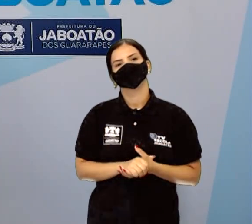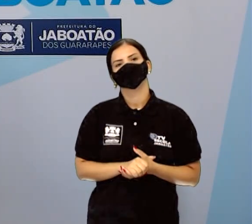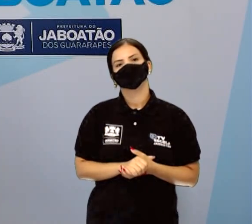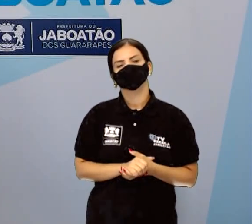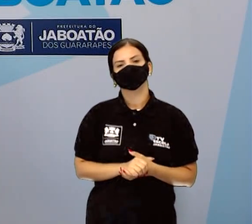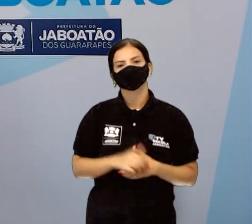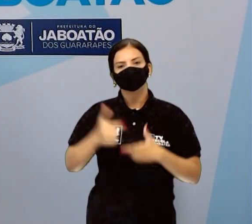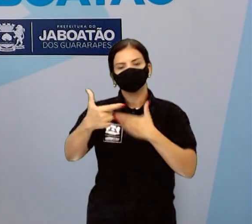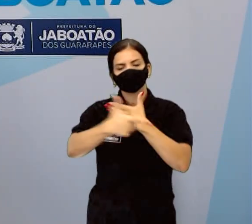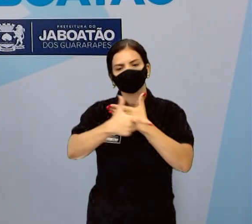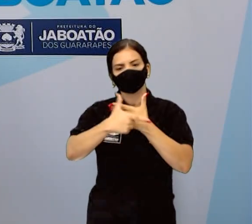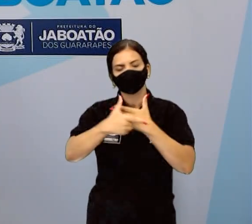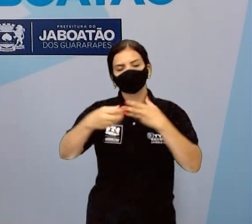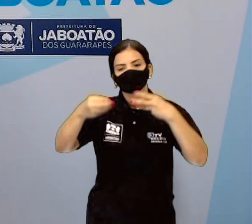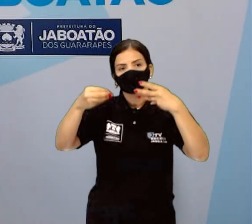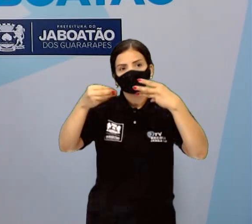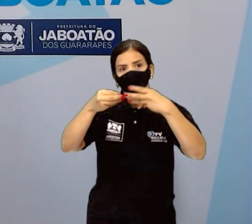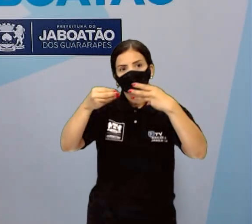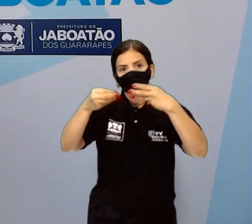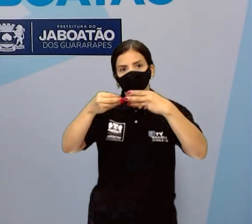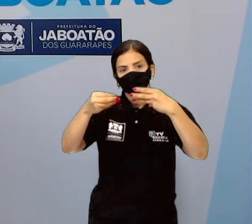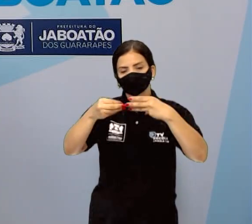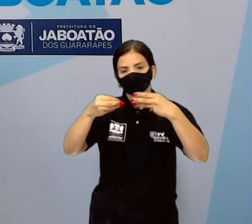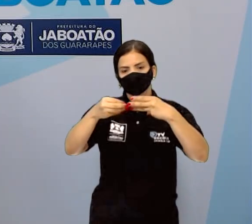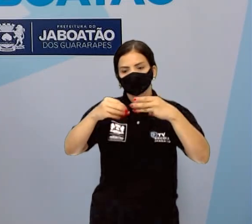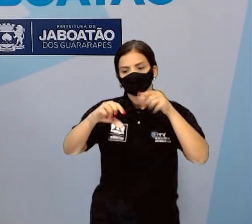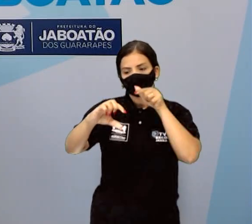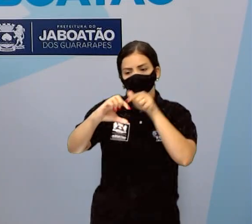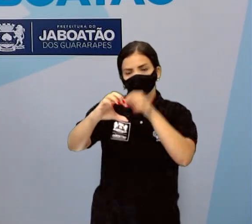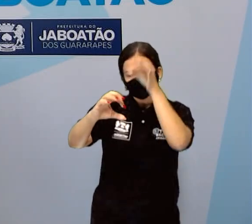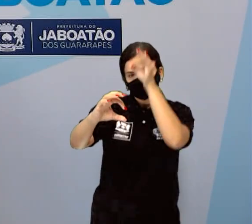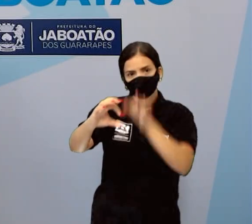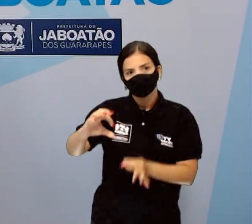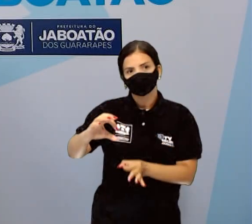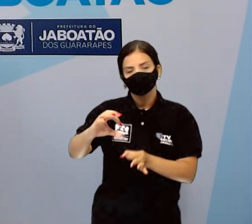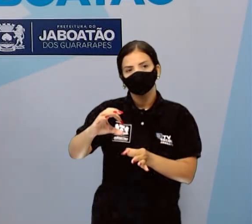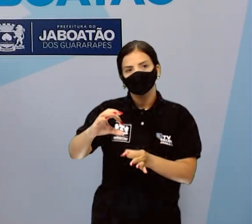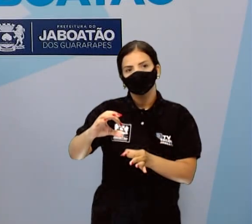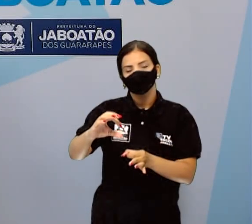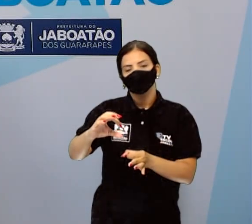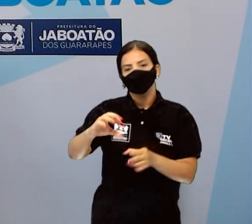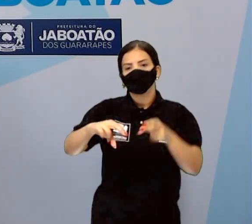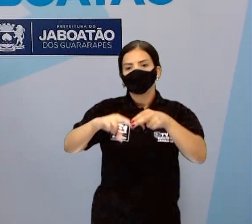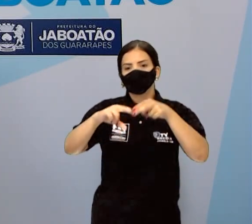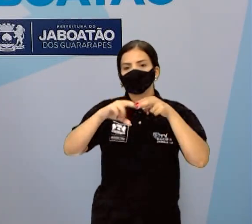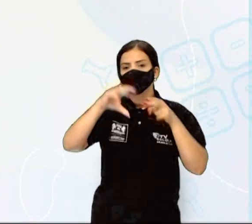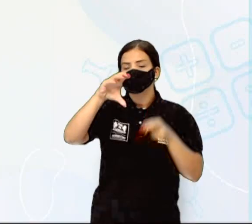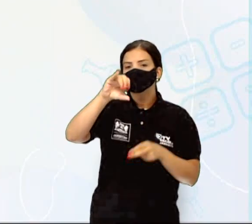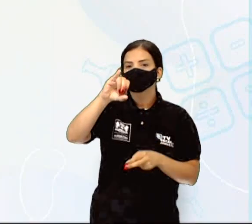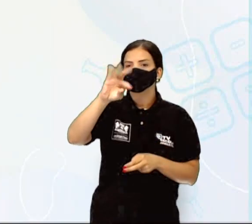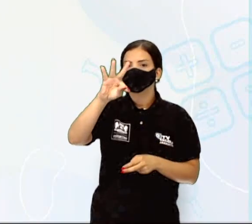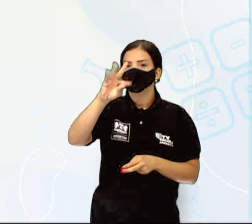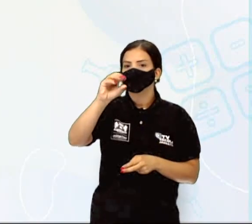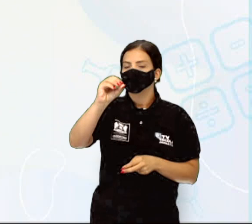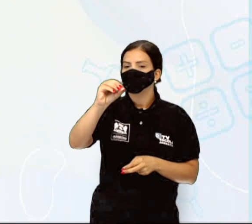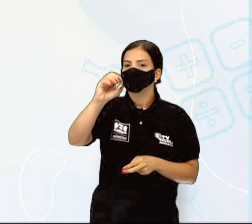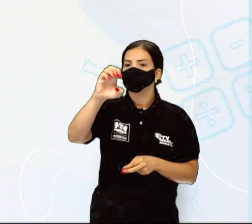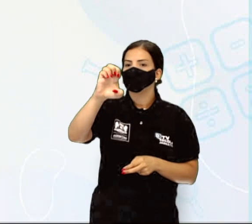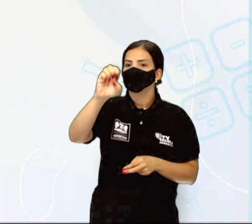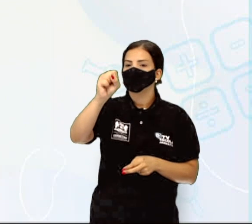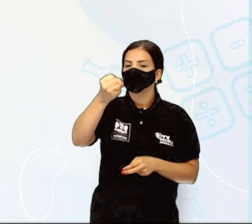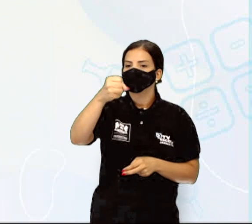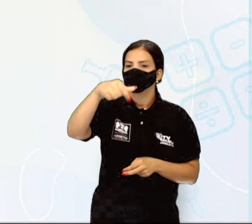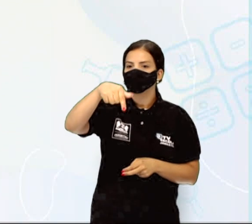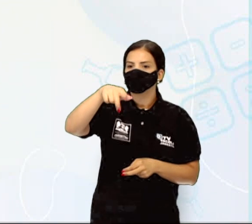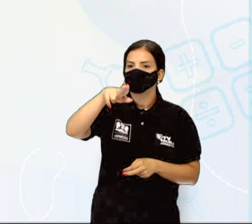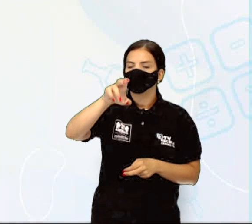Uma função que as células eucariontes realizam graças a esse citoesqueleto são justamente os processos de